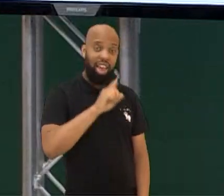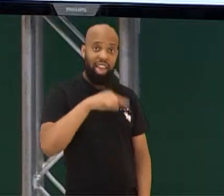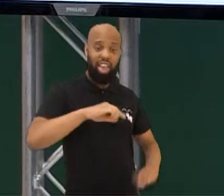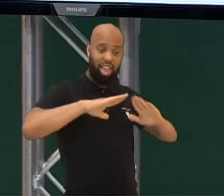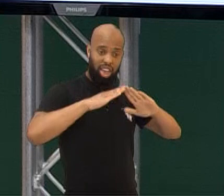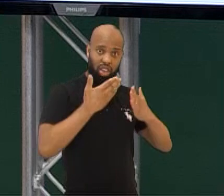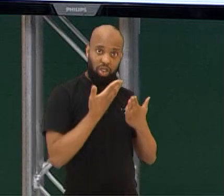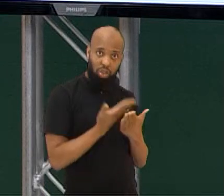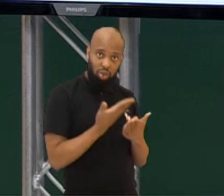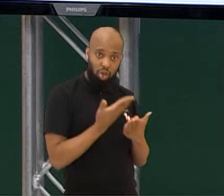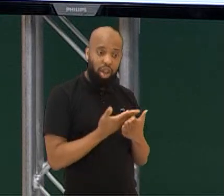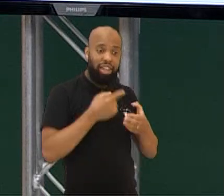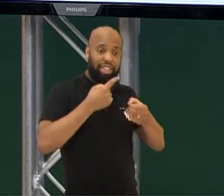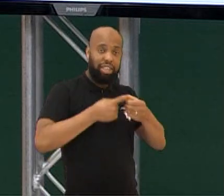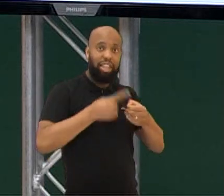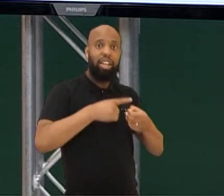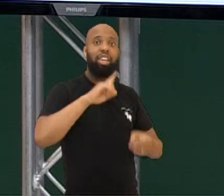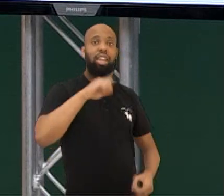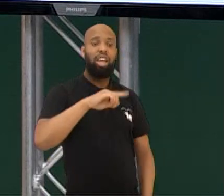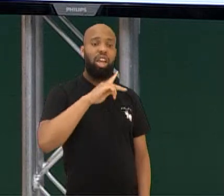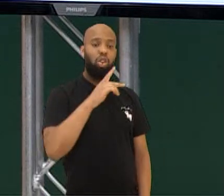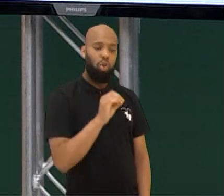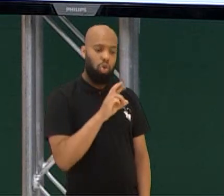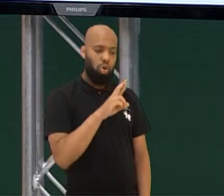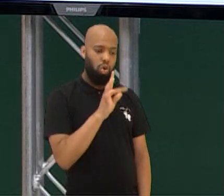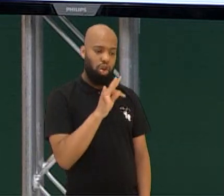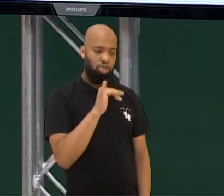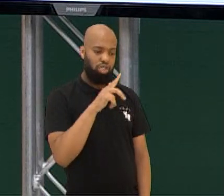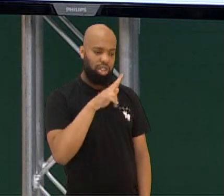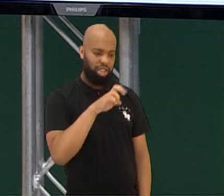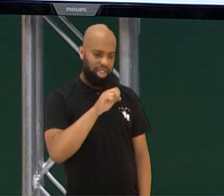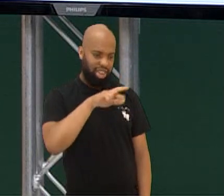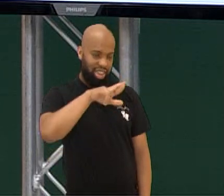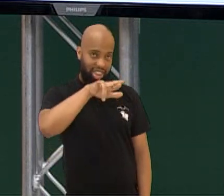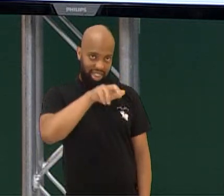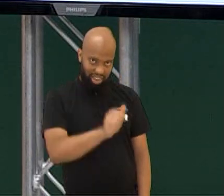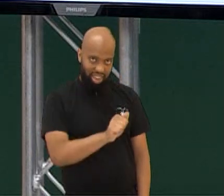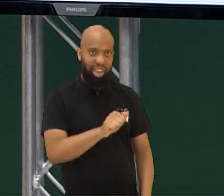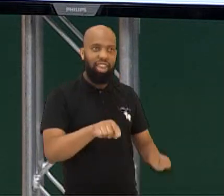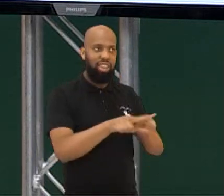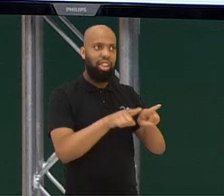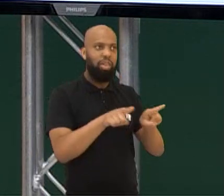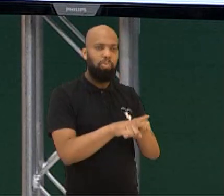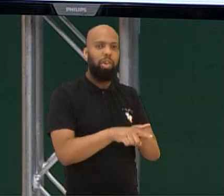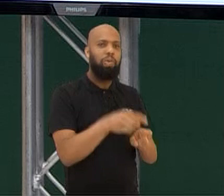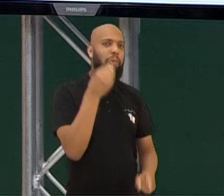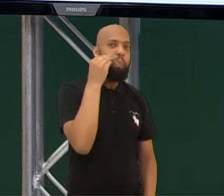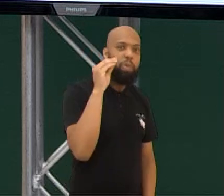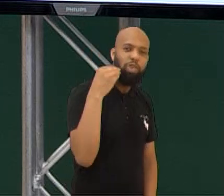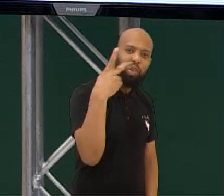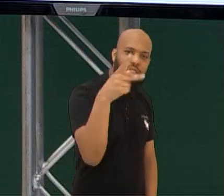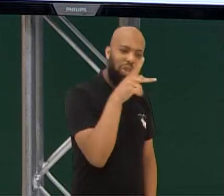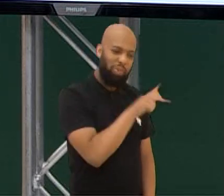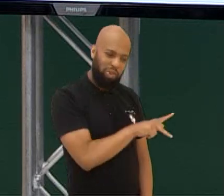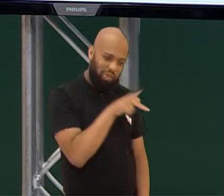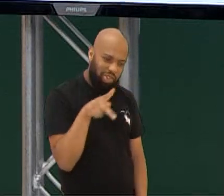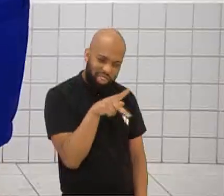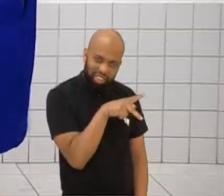Machado de Assis, Ortigueira. Manda beijo para a minha professora Claudirene de Castro. Um beijo, professora, da sua